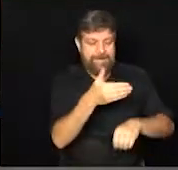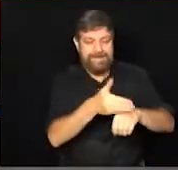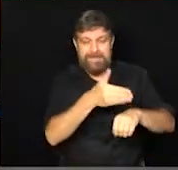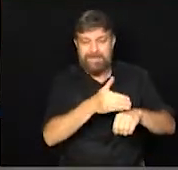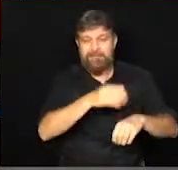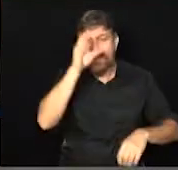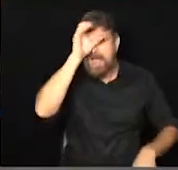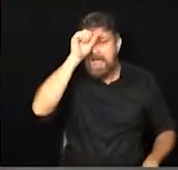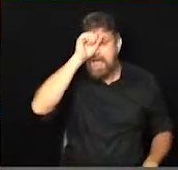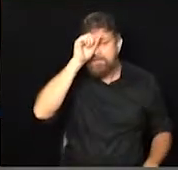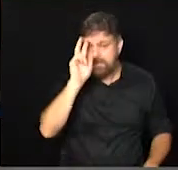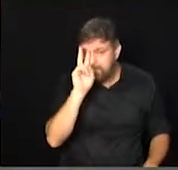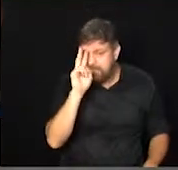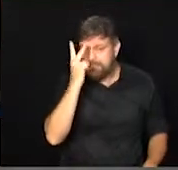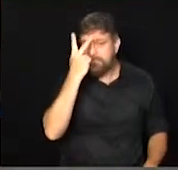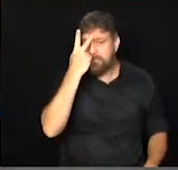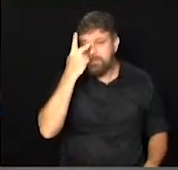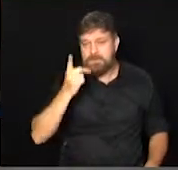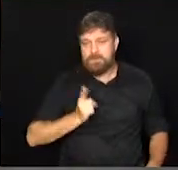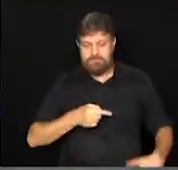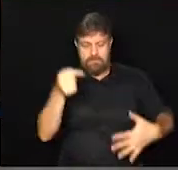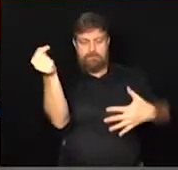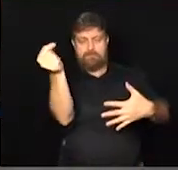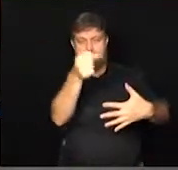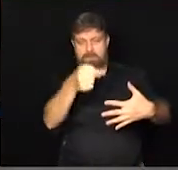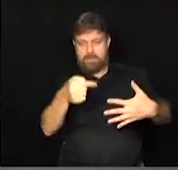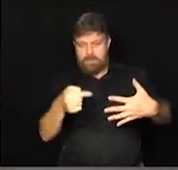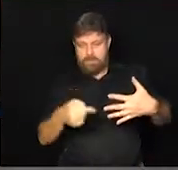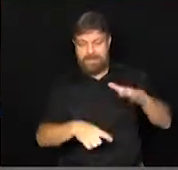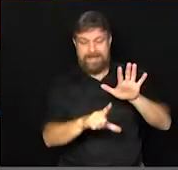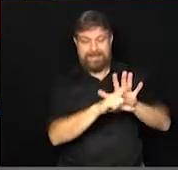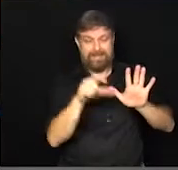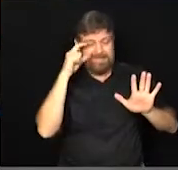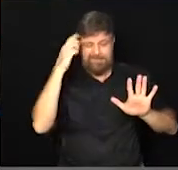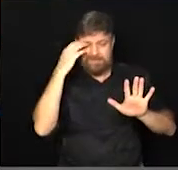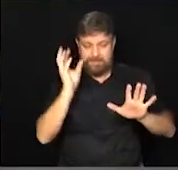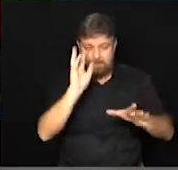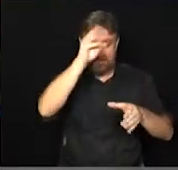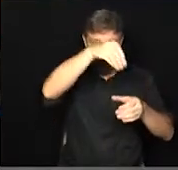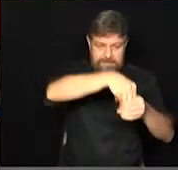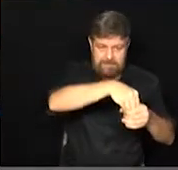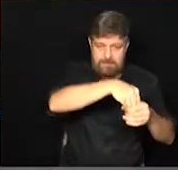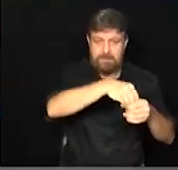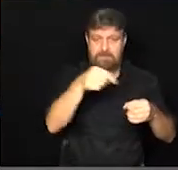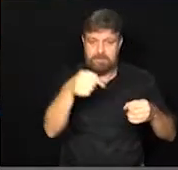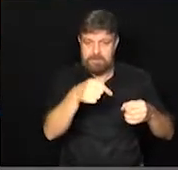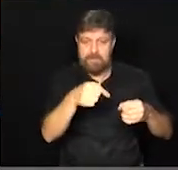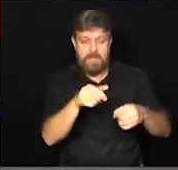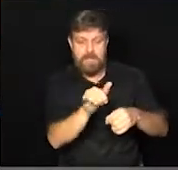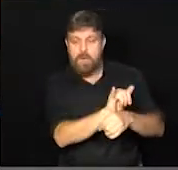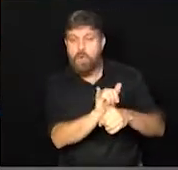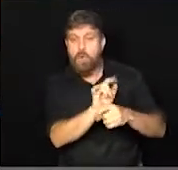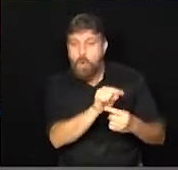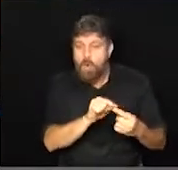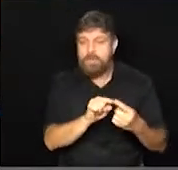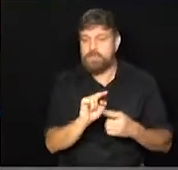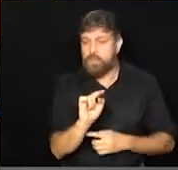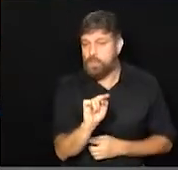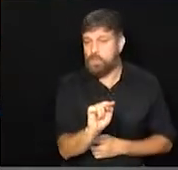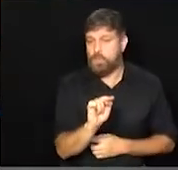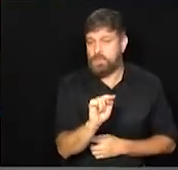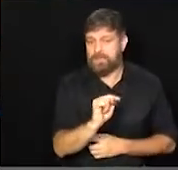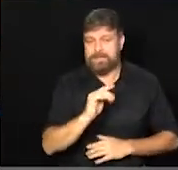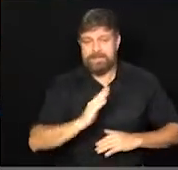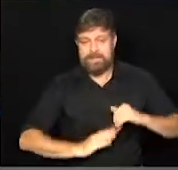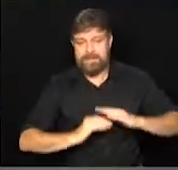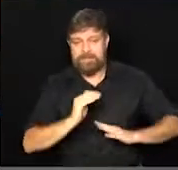esses equipamentos que estão previstos na Lei Maria da Penha, eles servem como meios de que